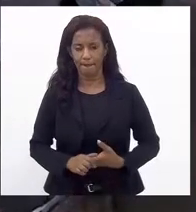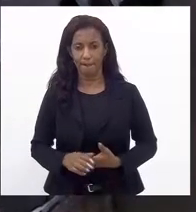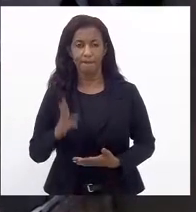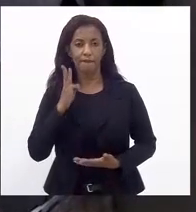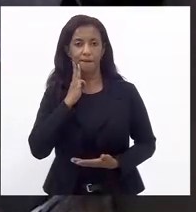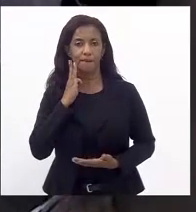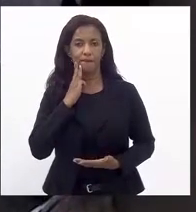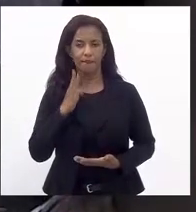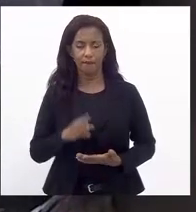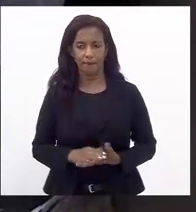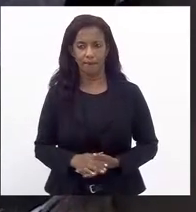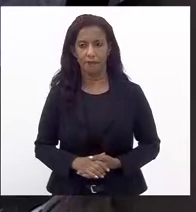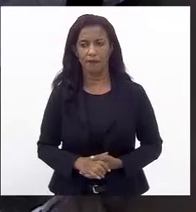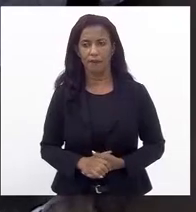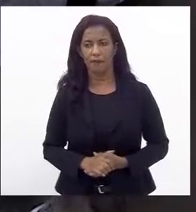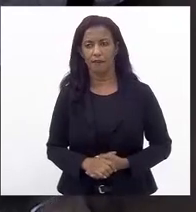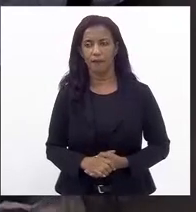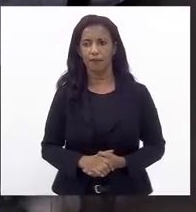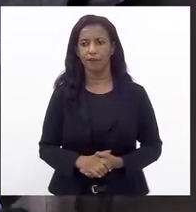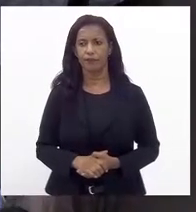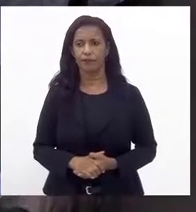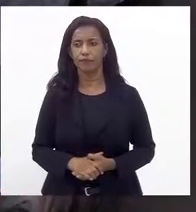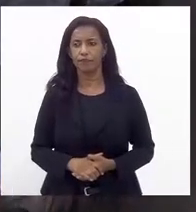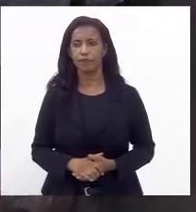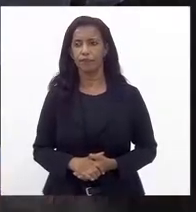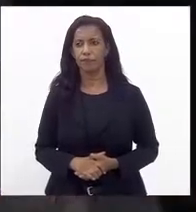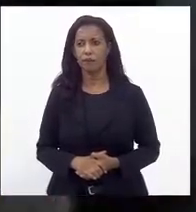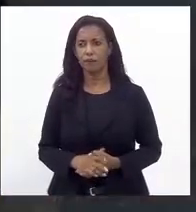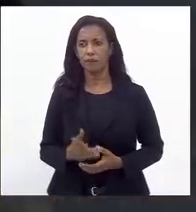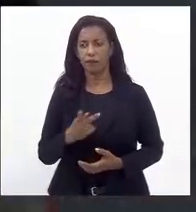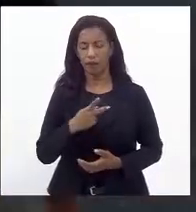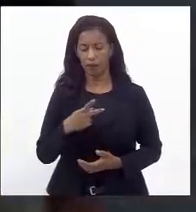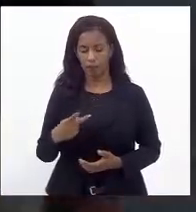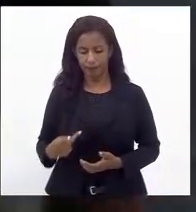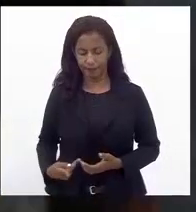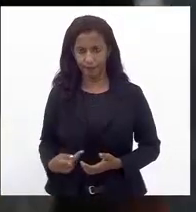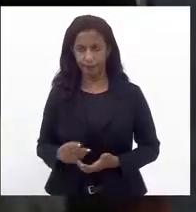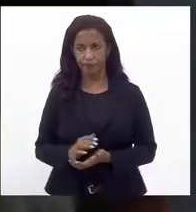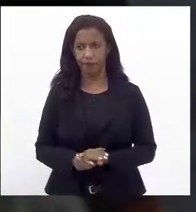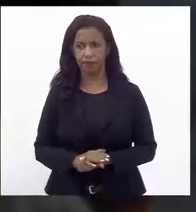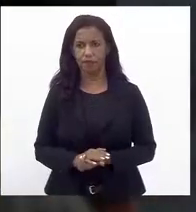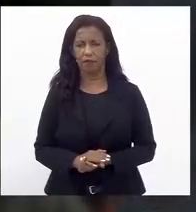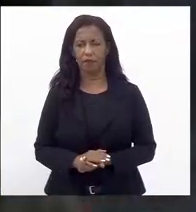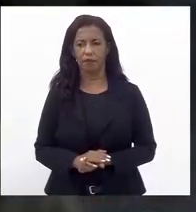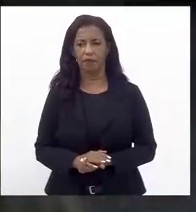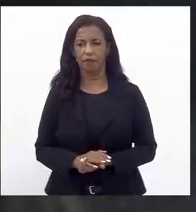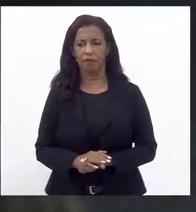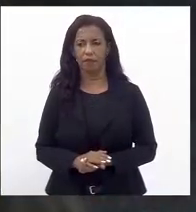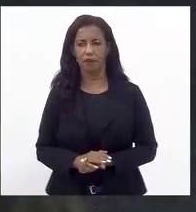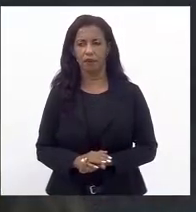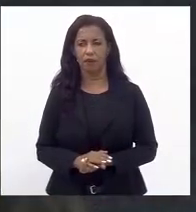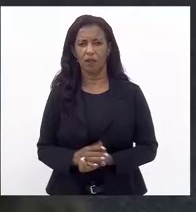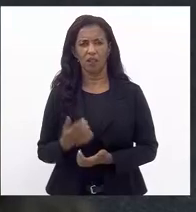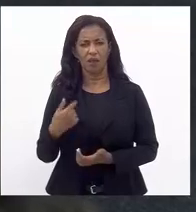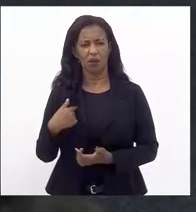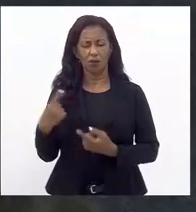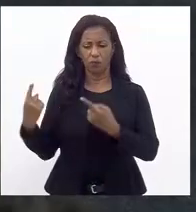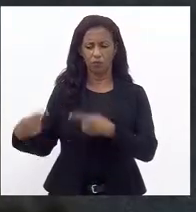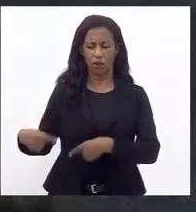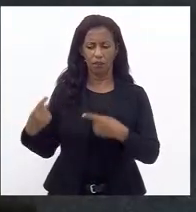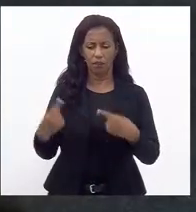deputado valdeco o presidente André Ceciliano eu disputei é cinco